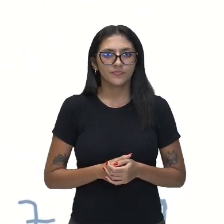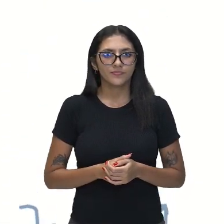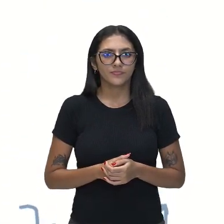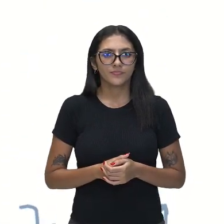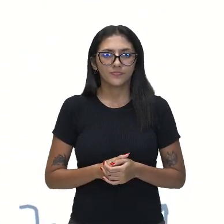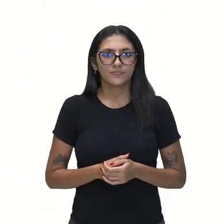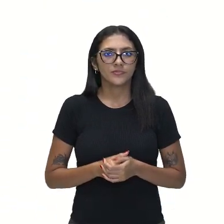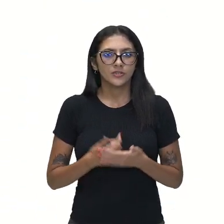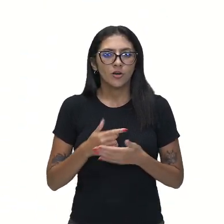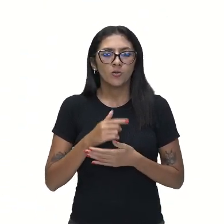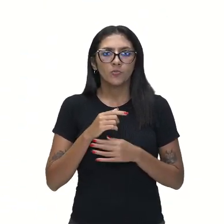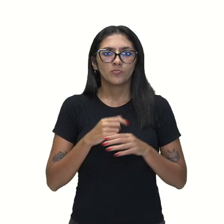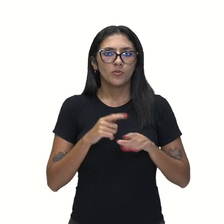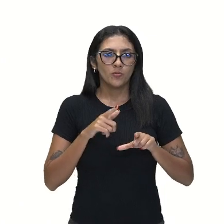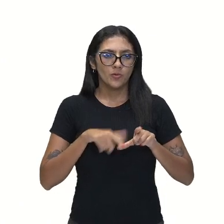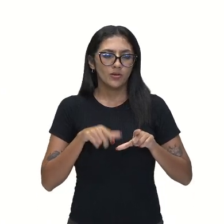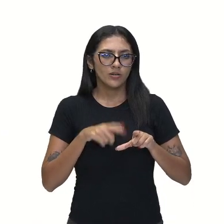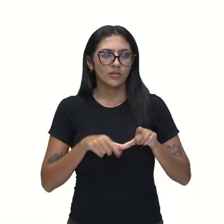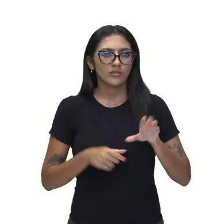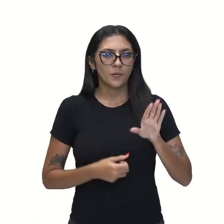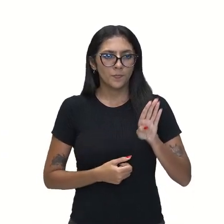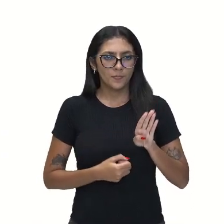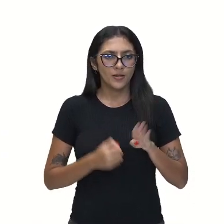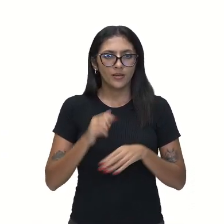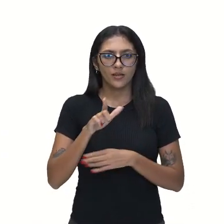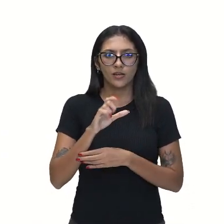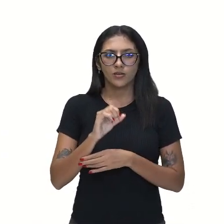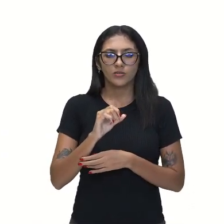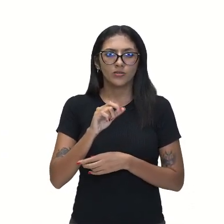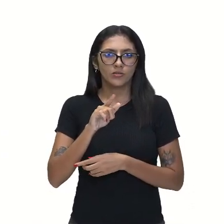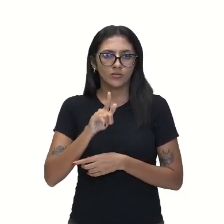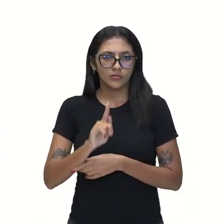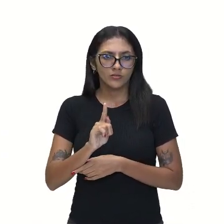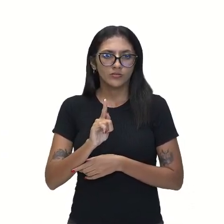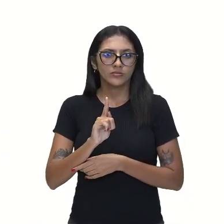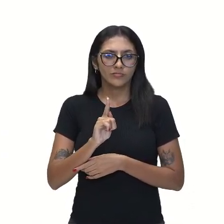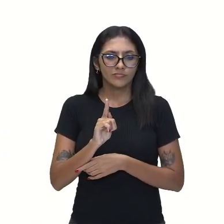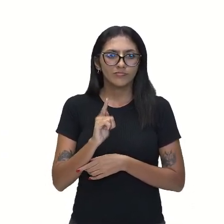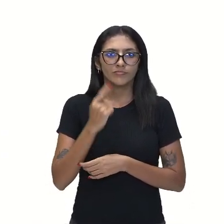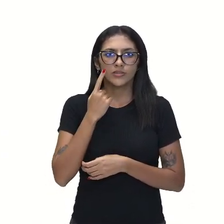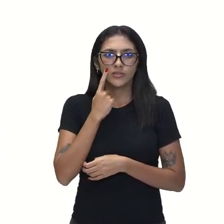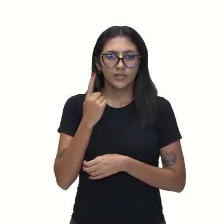o logaritmo aqui do caso, ó,